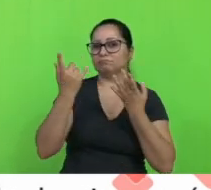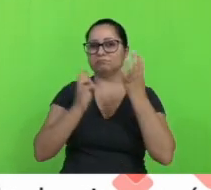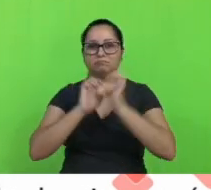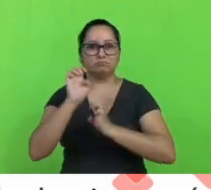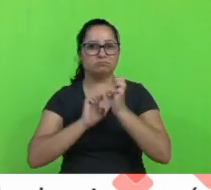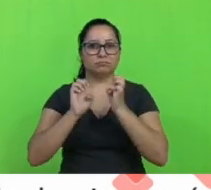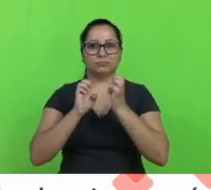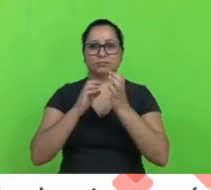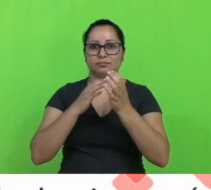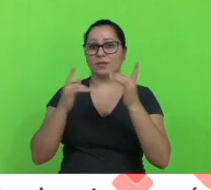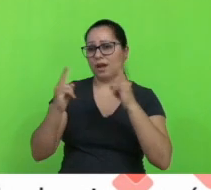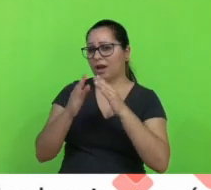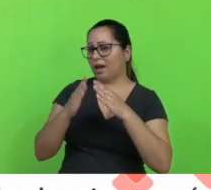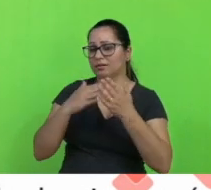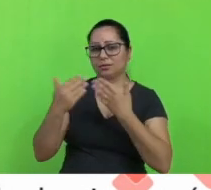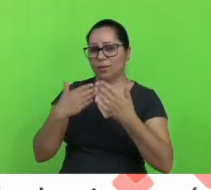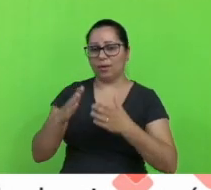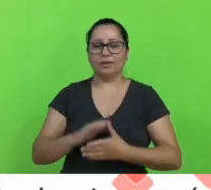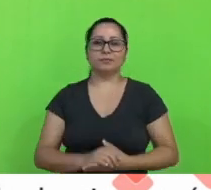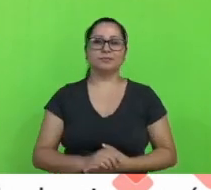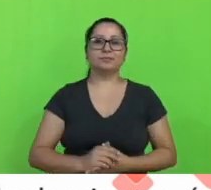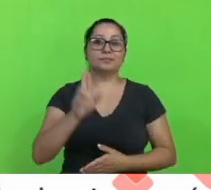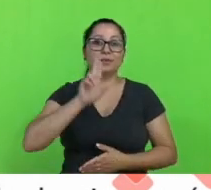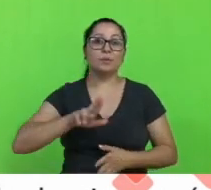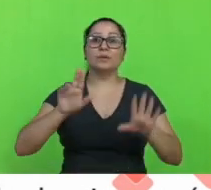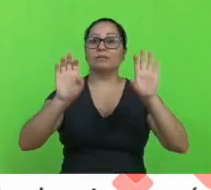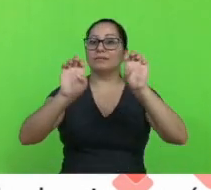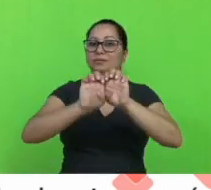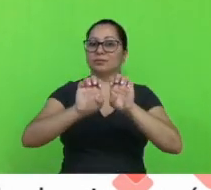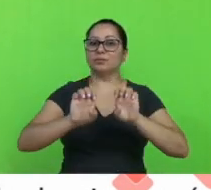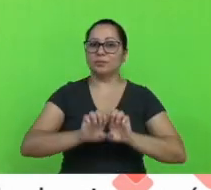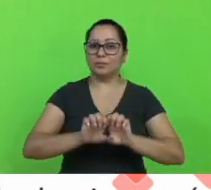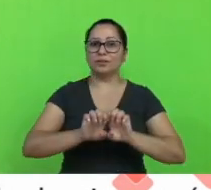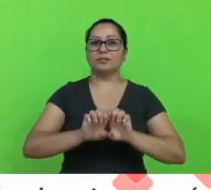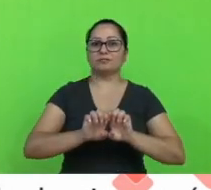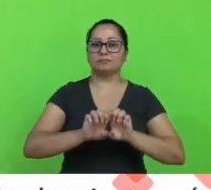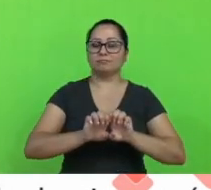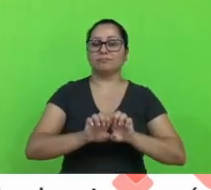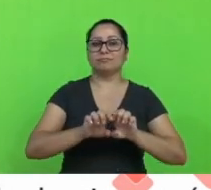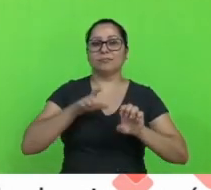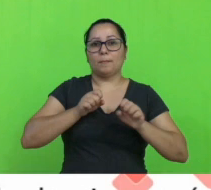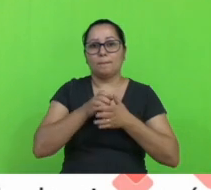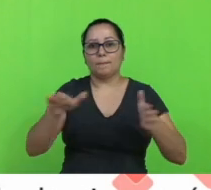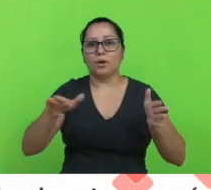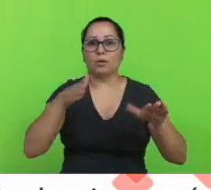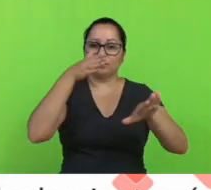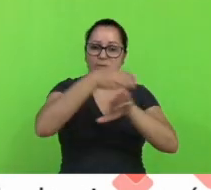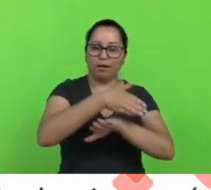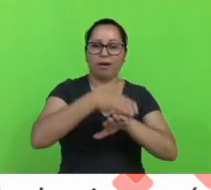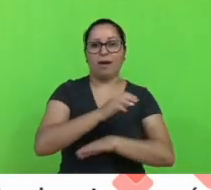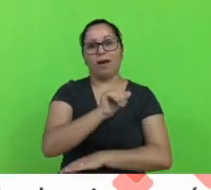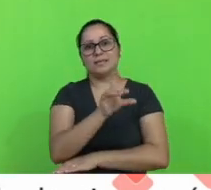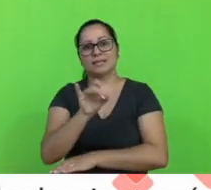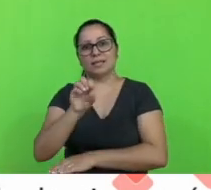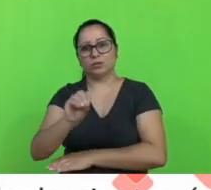de instituições, de empresas residenciais, através, então, de uma estrutura disponível pelo